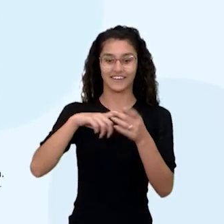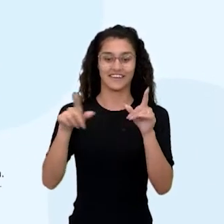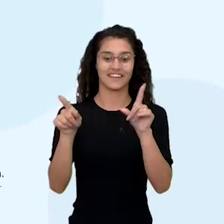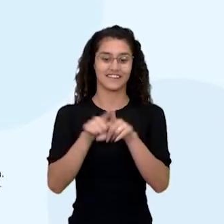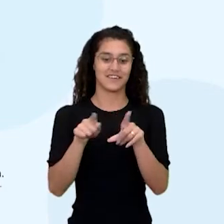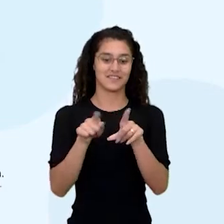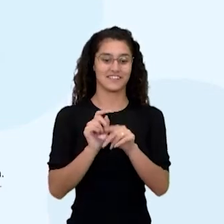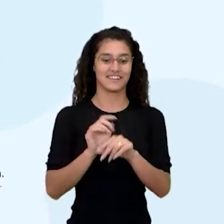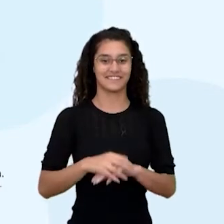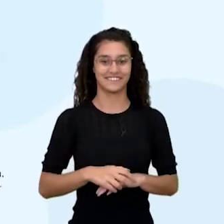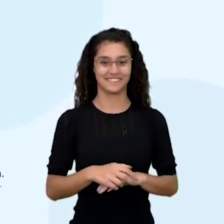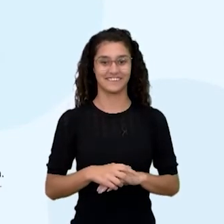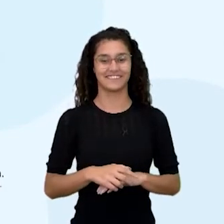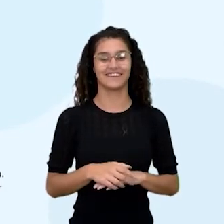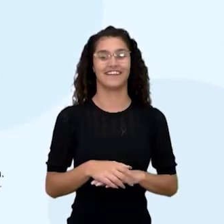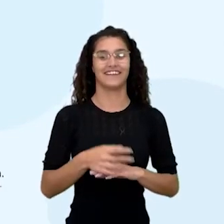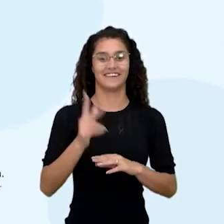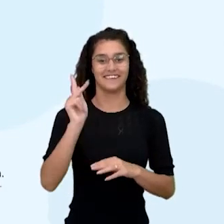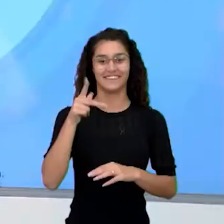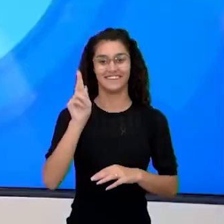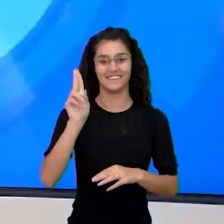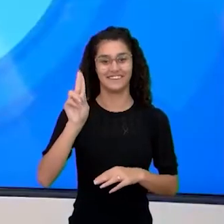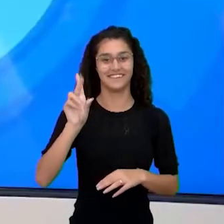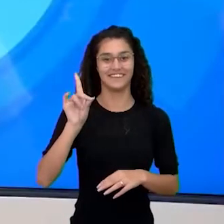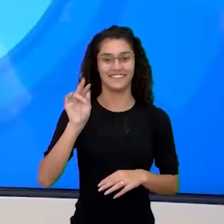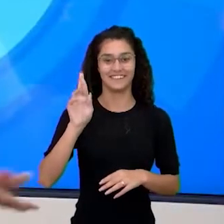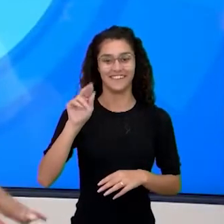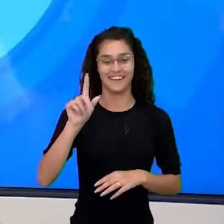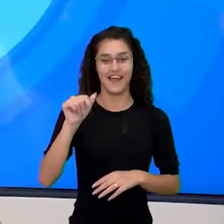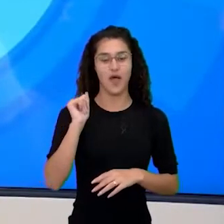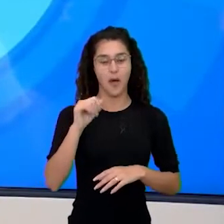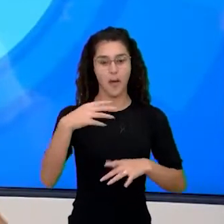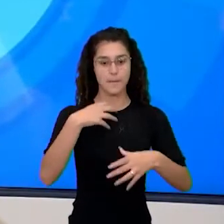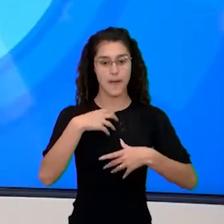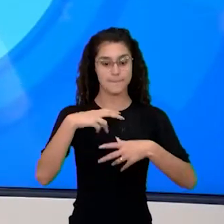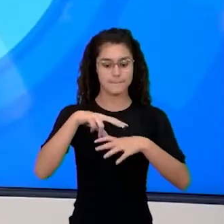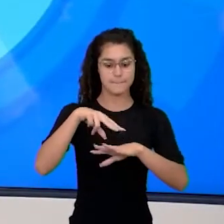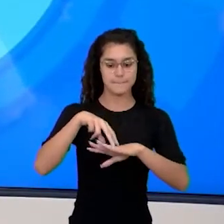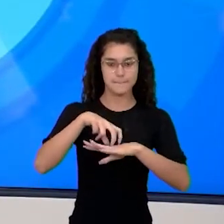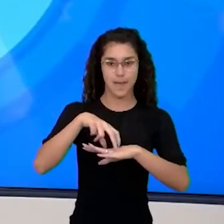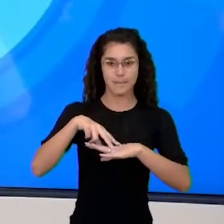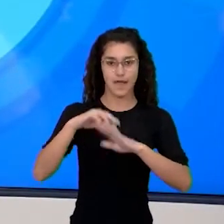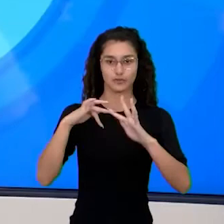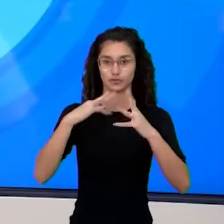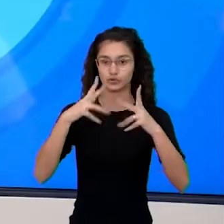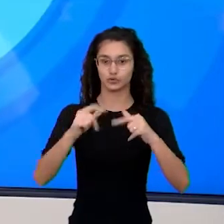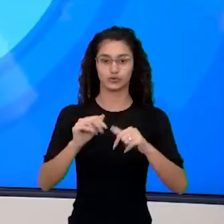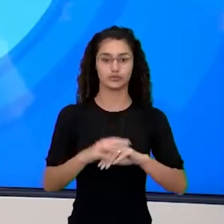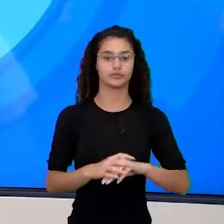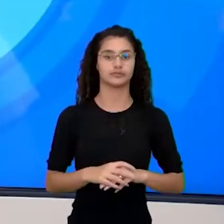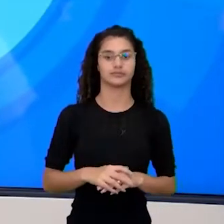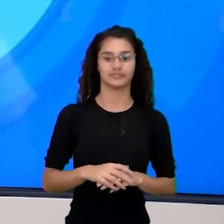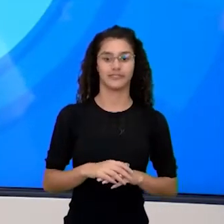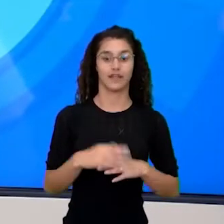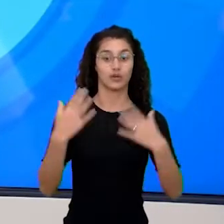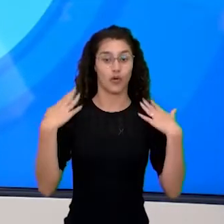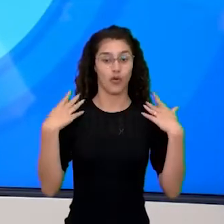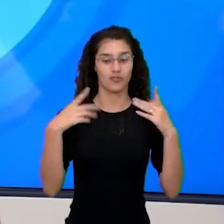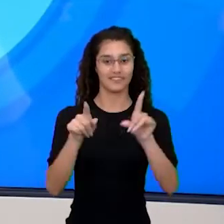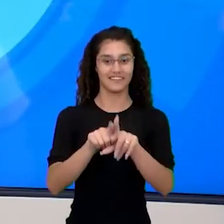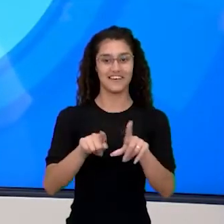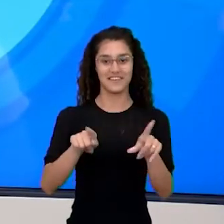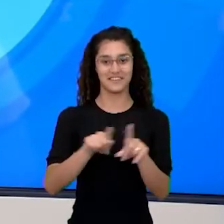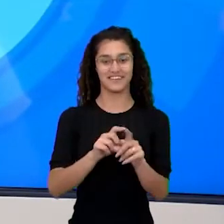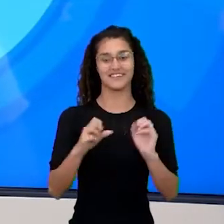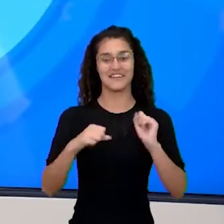para fora. Então, a dança do kuduro é uma dança frenética. Mexe os joelhos para frente, para fora, para dentro, para fora e os ombros também.